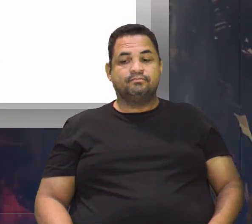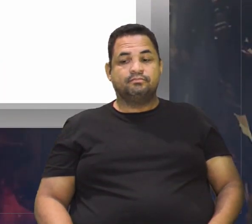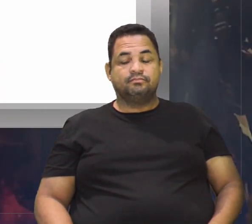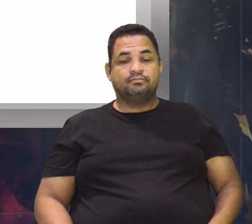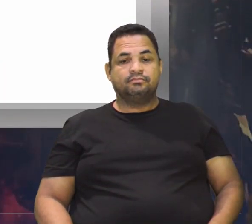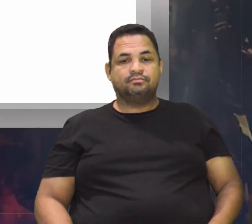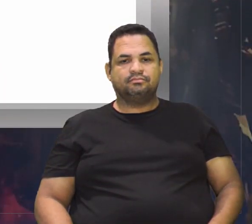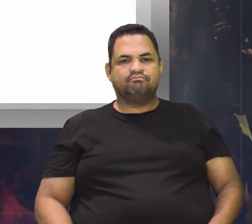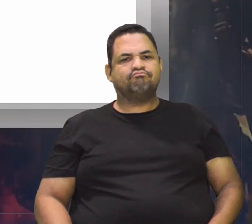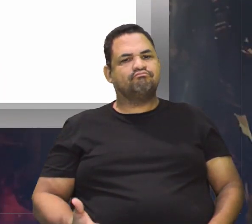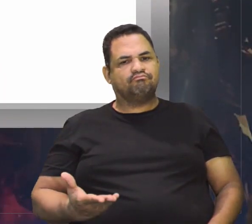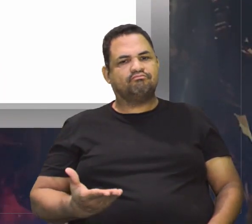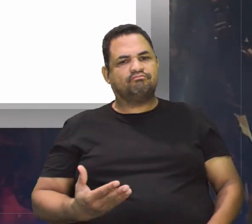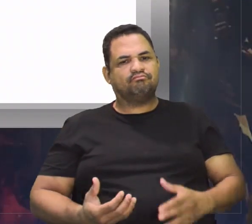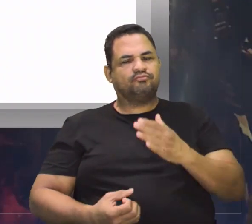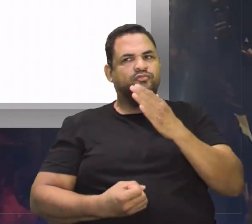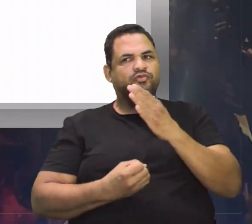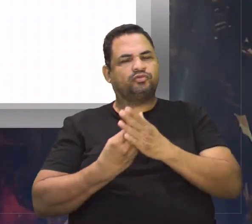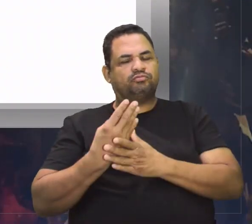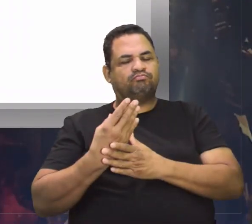Quer dizer que isso surgiu dúvida.